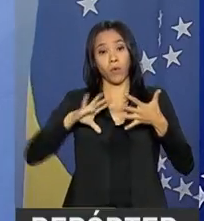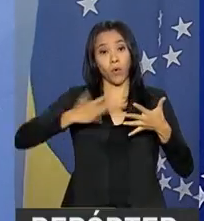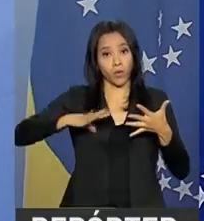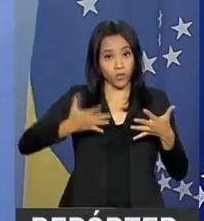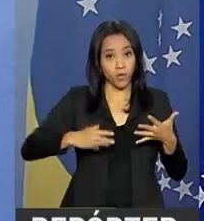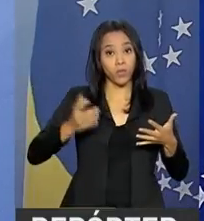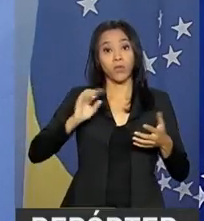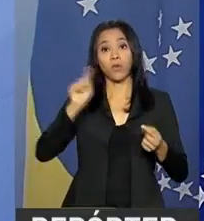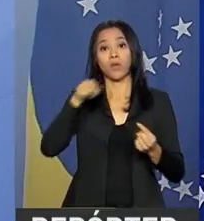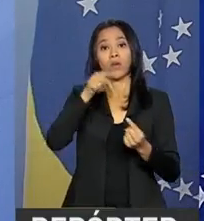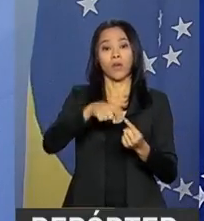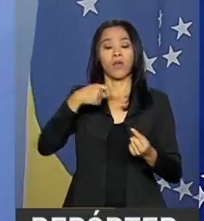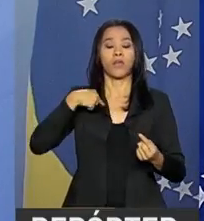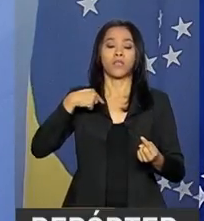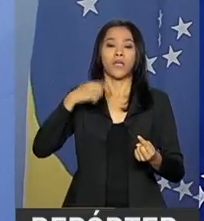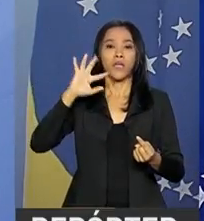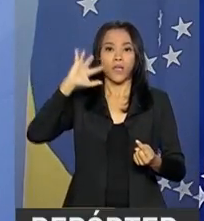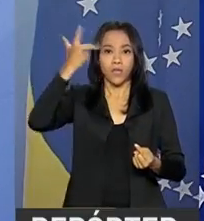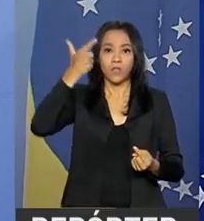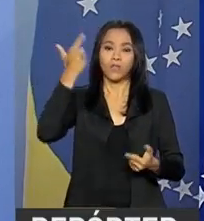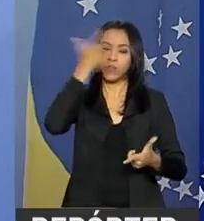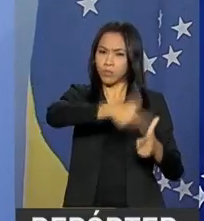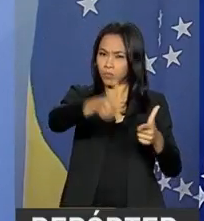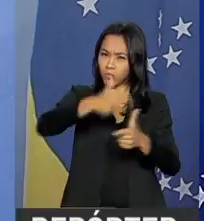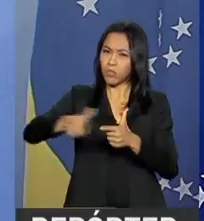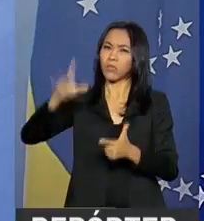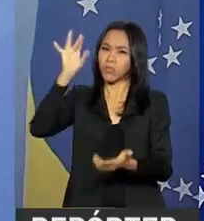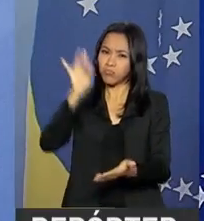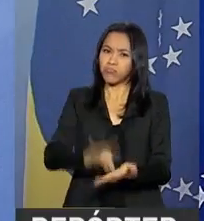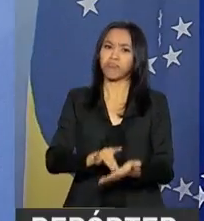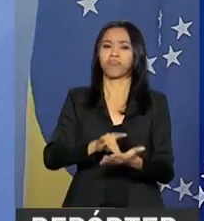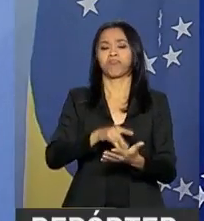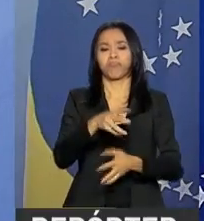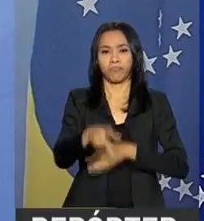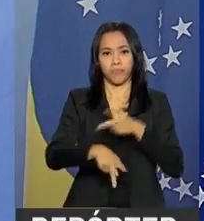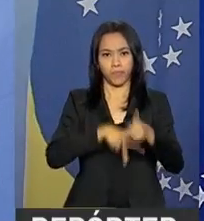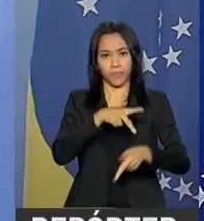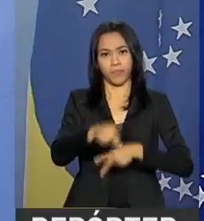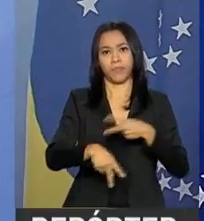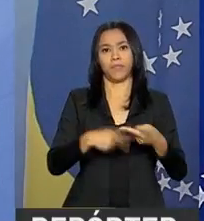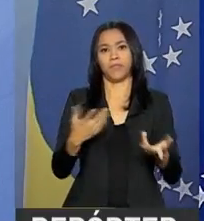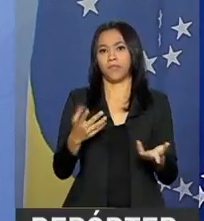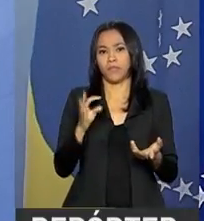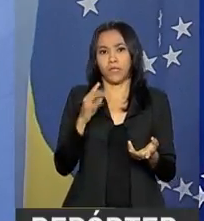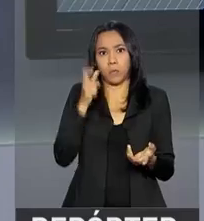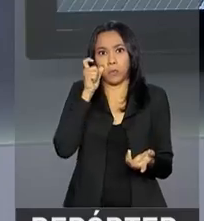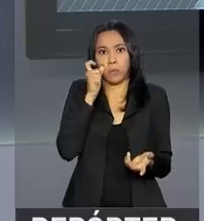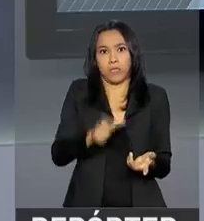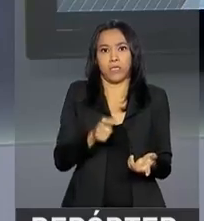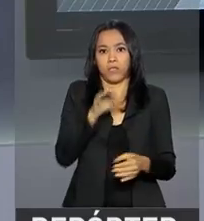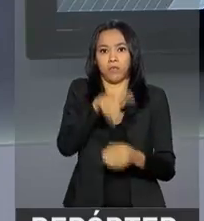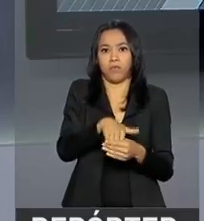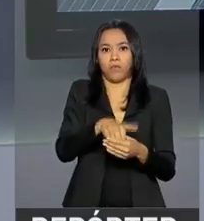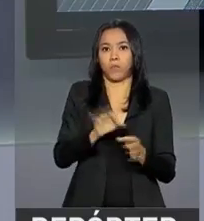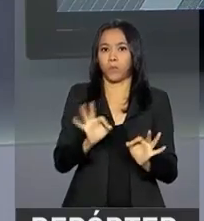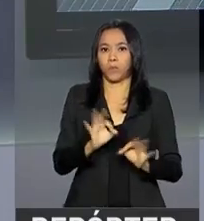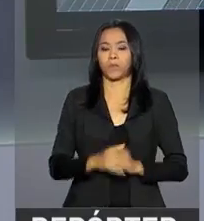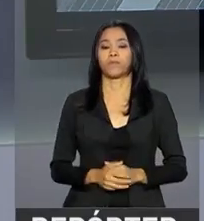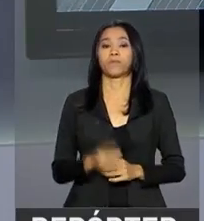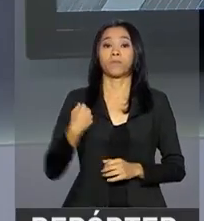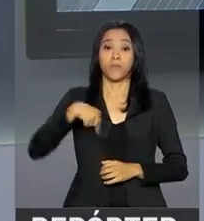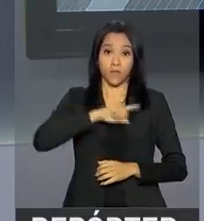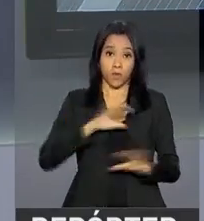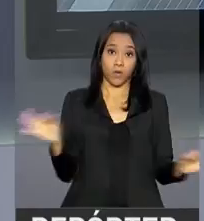os dramas verdadeiros de nossa nação sem nenhuma significação eleitoral e nós ficamos